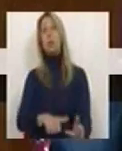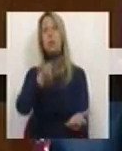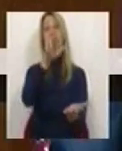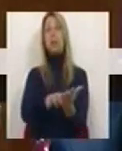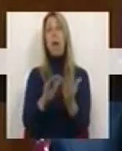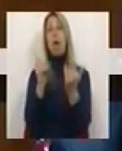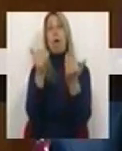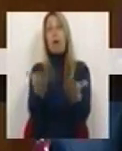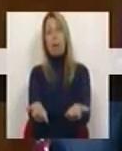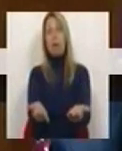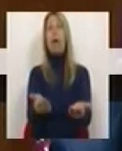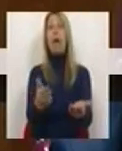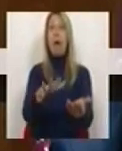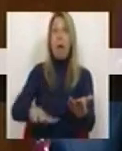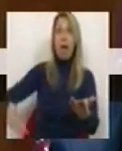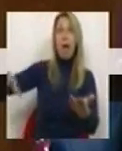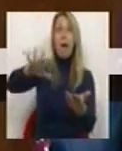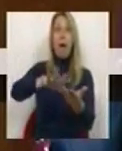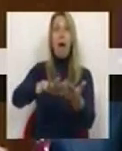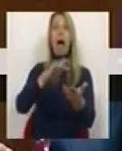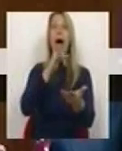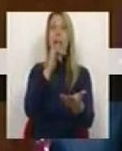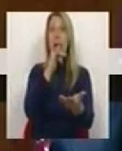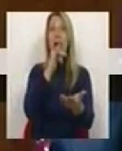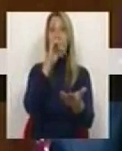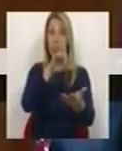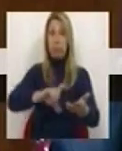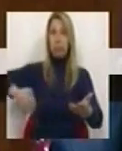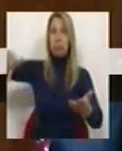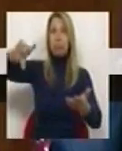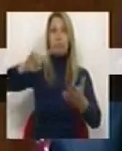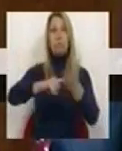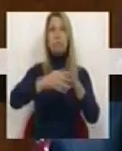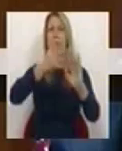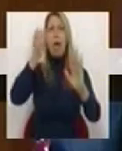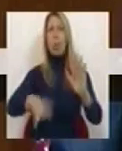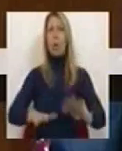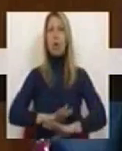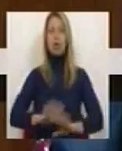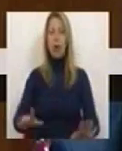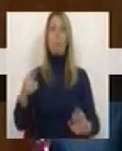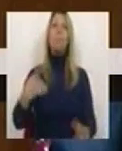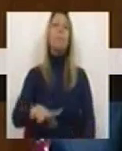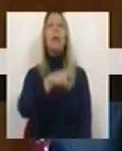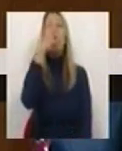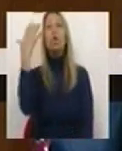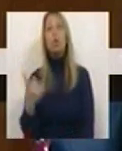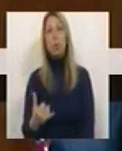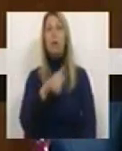que cobria grande parte do Algarve, está anulada. Havia uma segunda